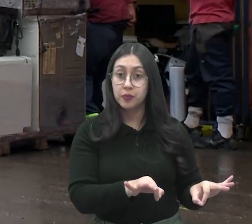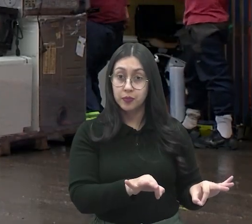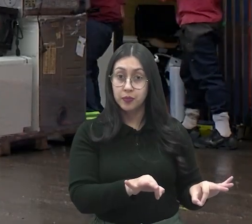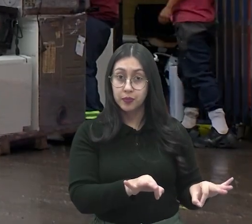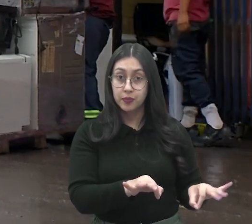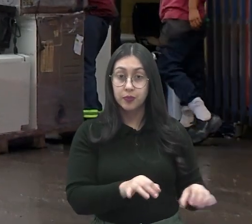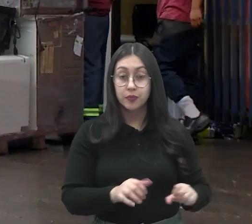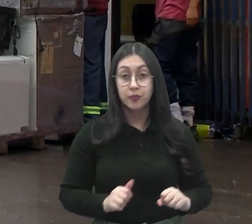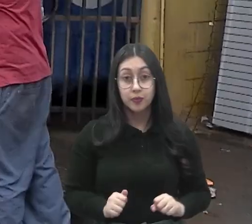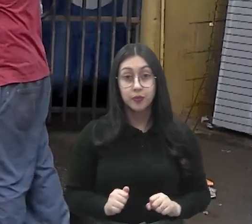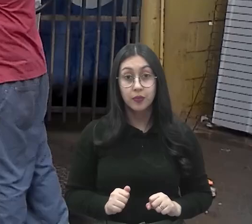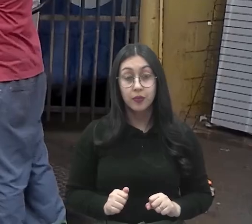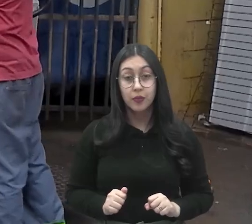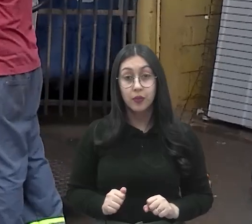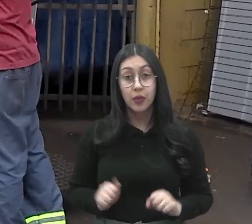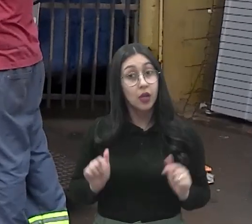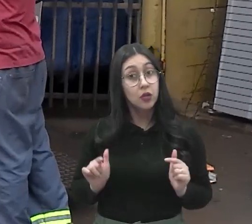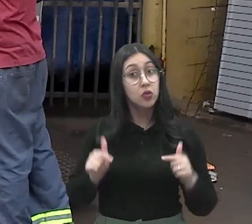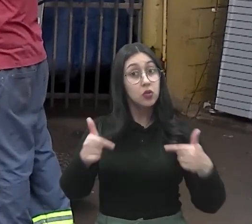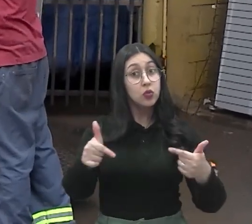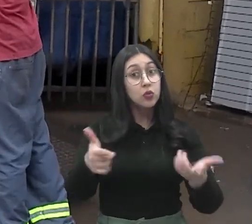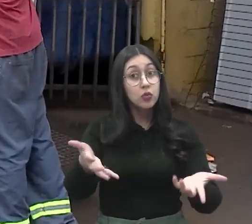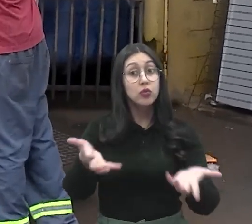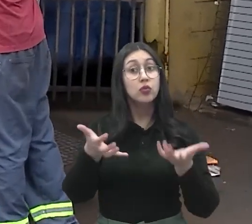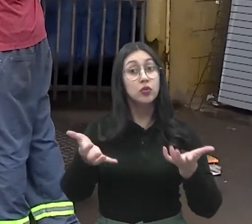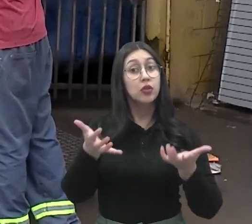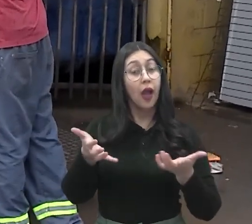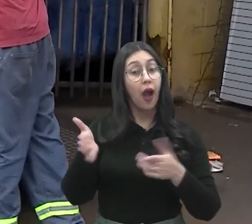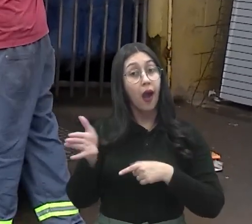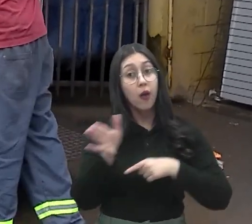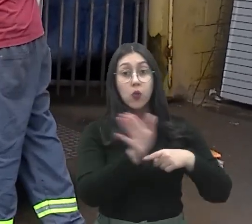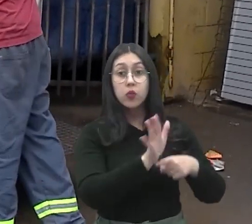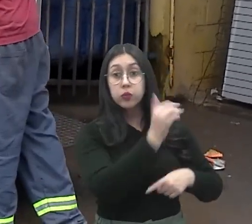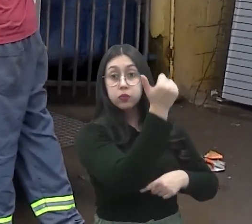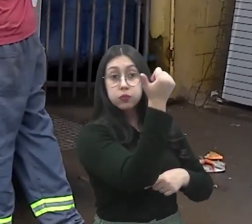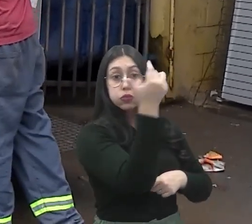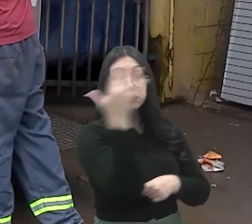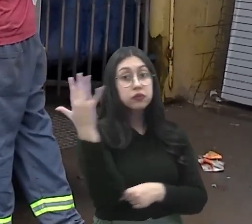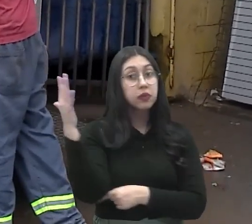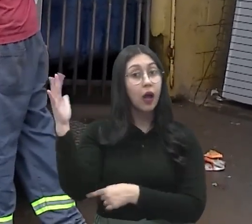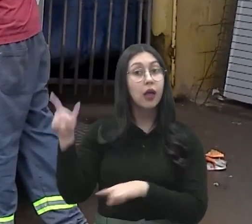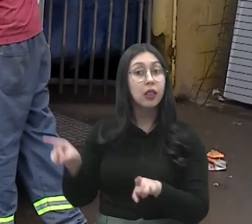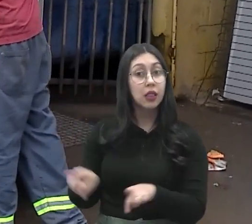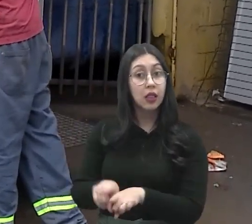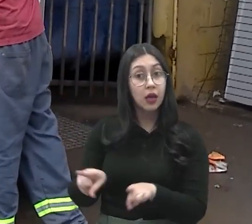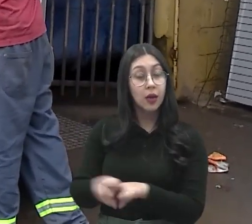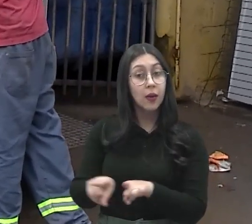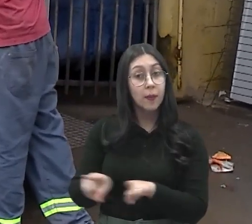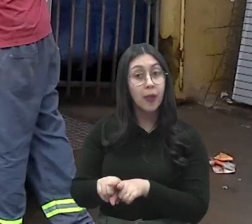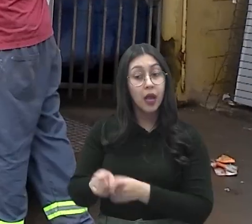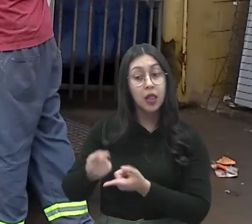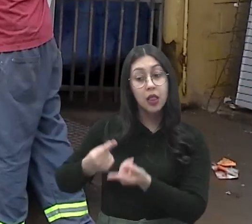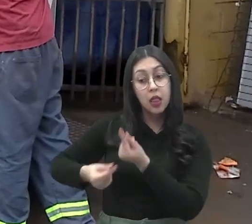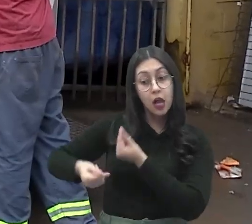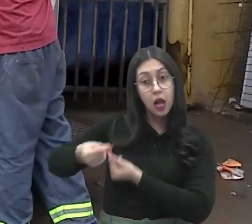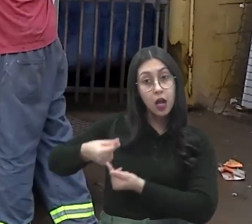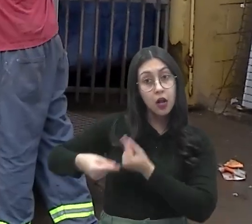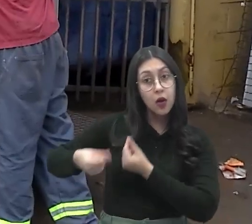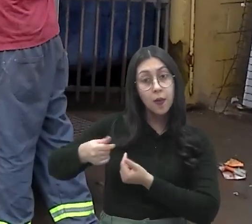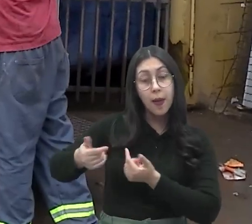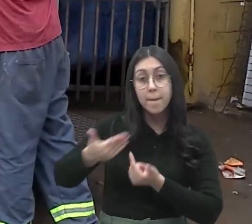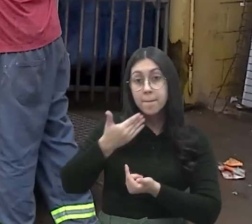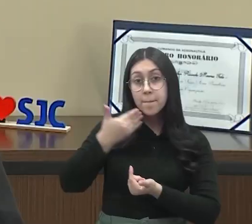eletroeletrônicos descartados. A medida promete trazer ganhos ao meio ambiente e também economia aos